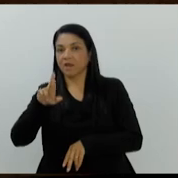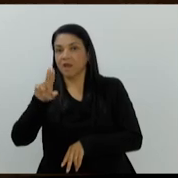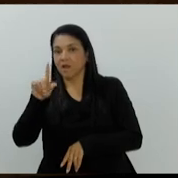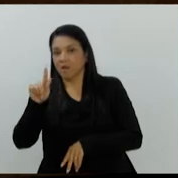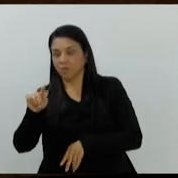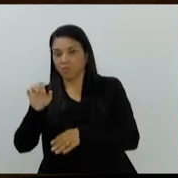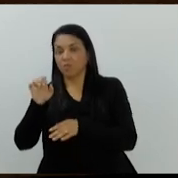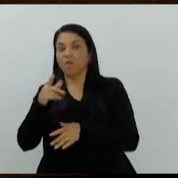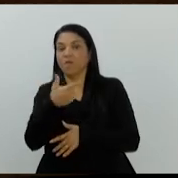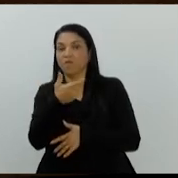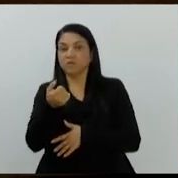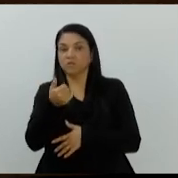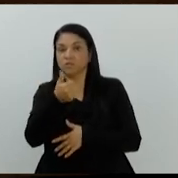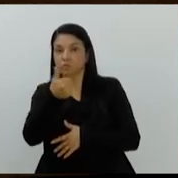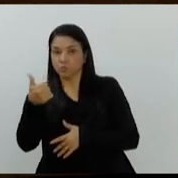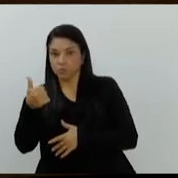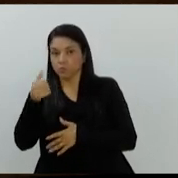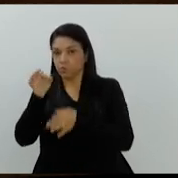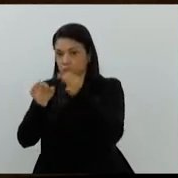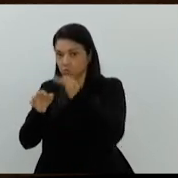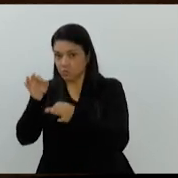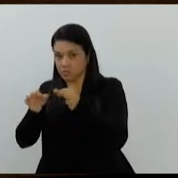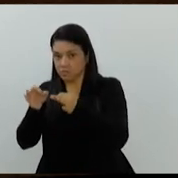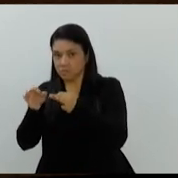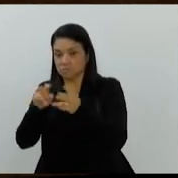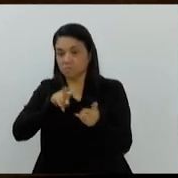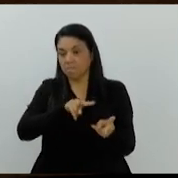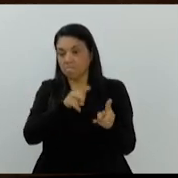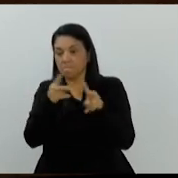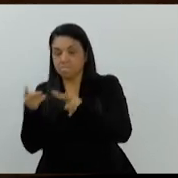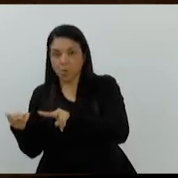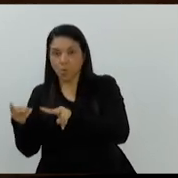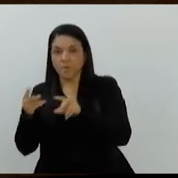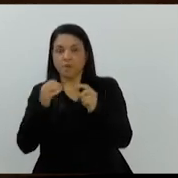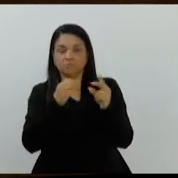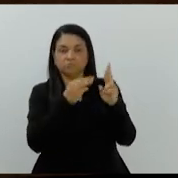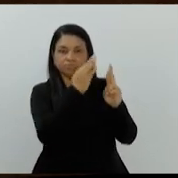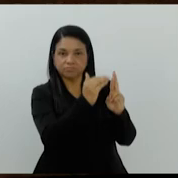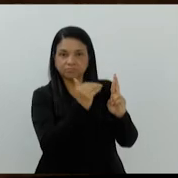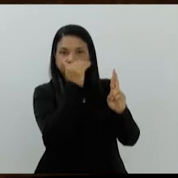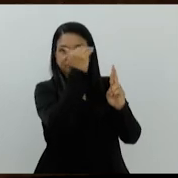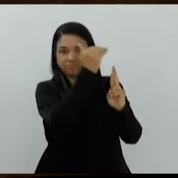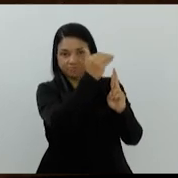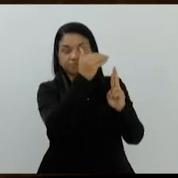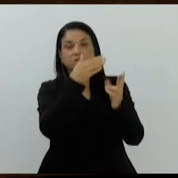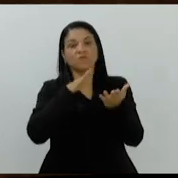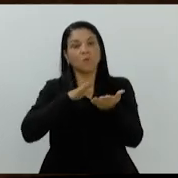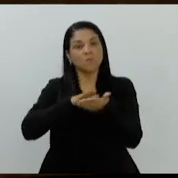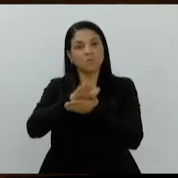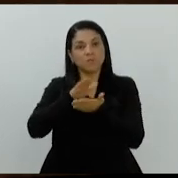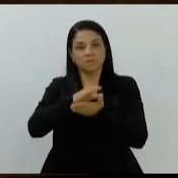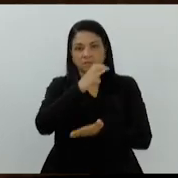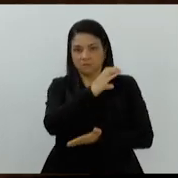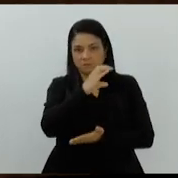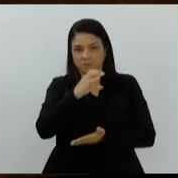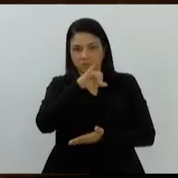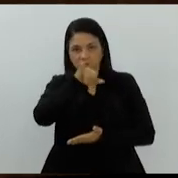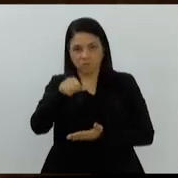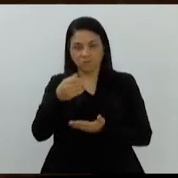20 desembargadores. Teve substitutivo da CCJ, foi publicado e enviado para o